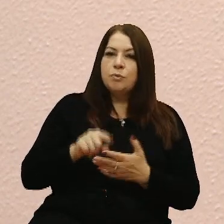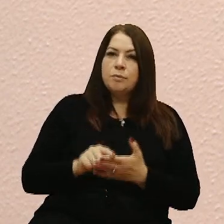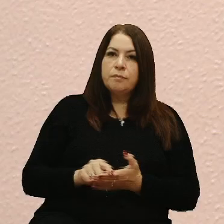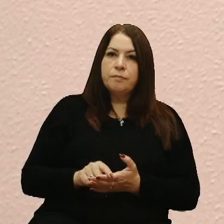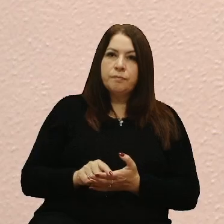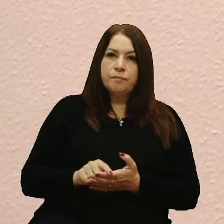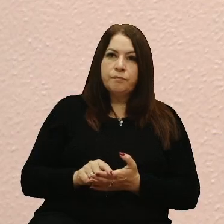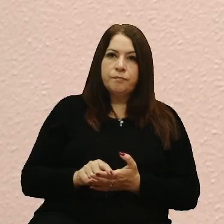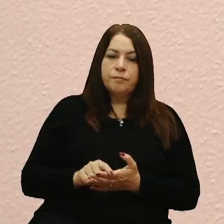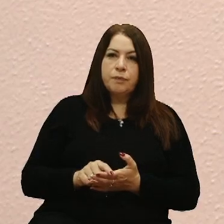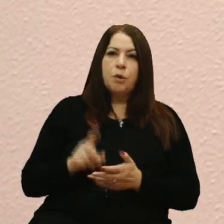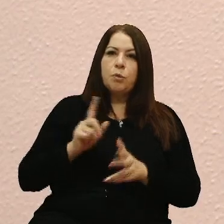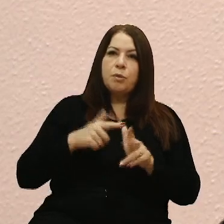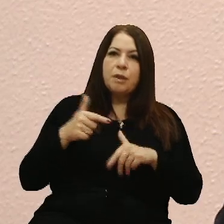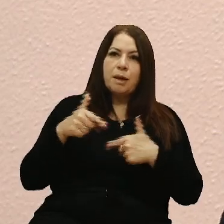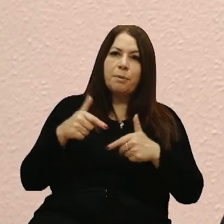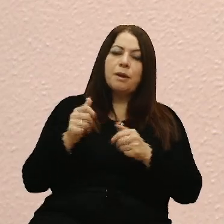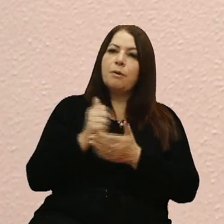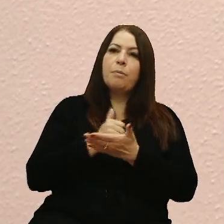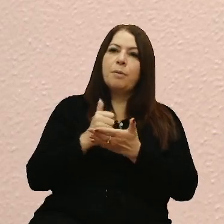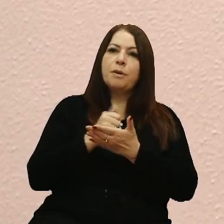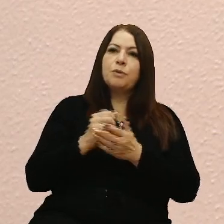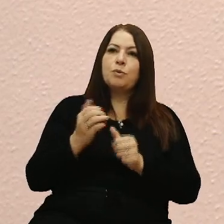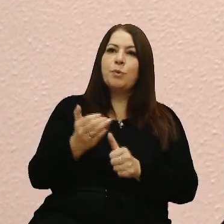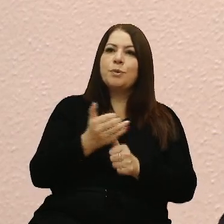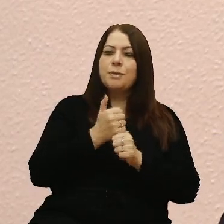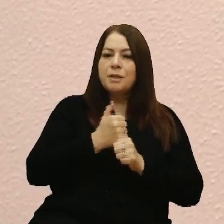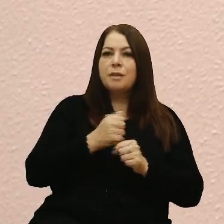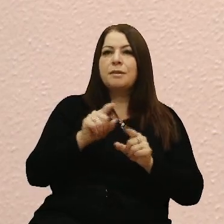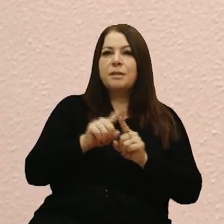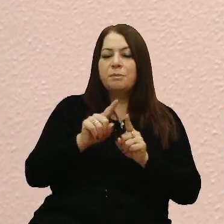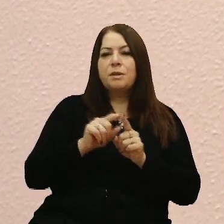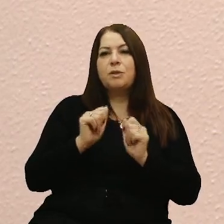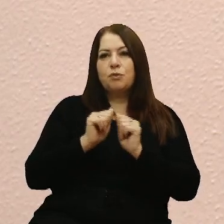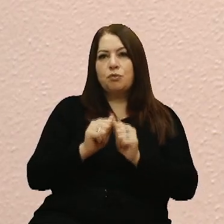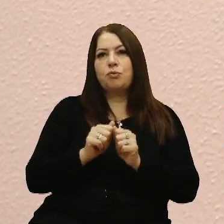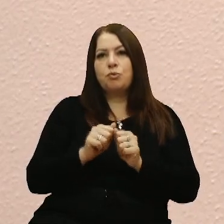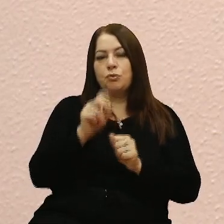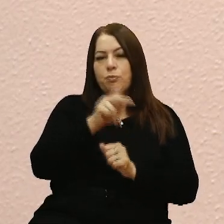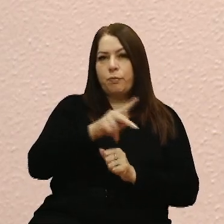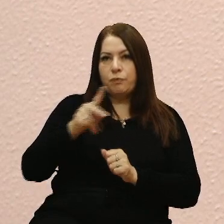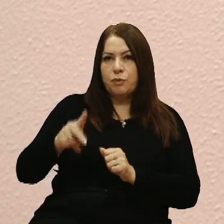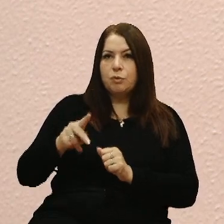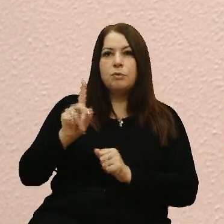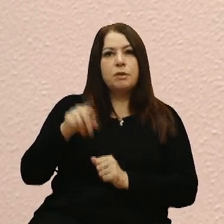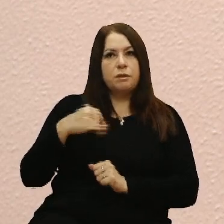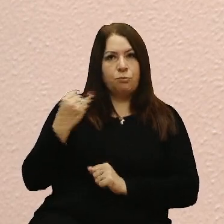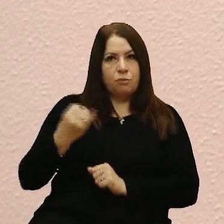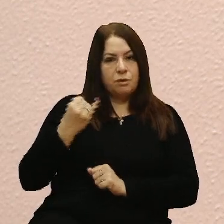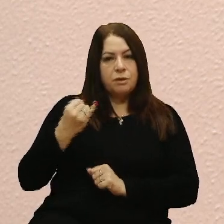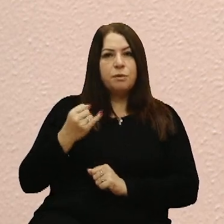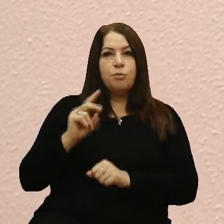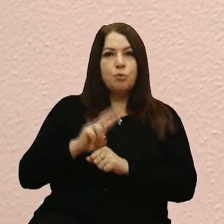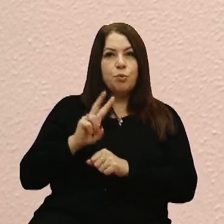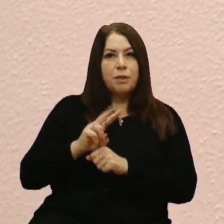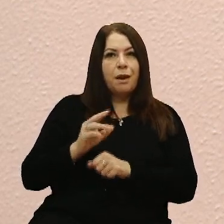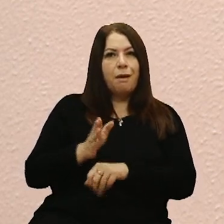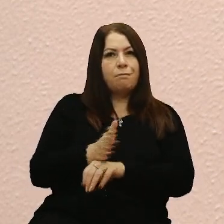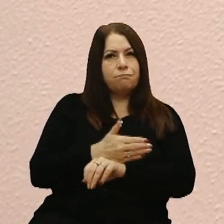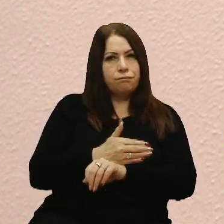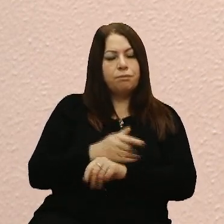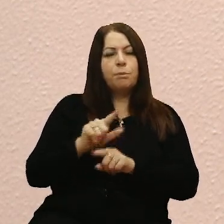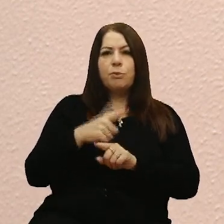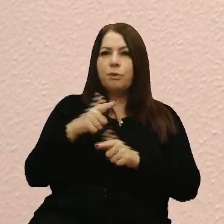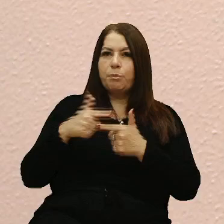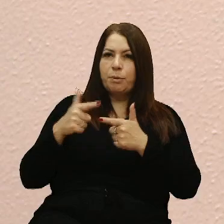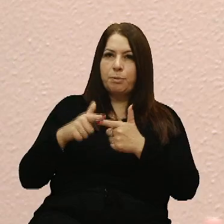também agora um trabalho de base também através dos conselhos tutelares, também através dos professores, né? Isso é importante para cuidar desde cedo para que não